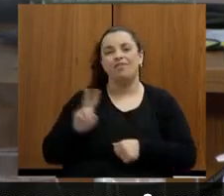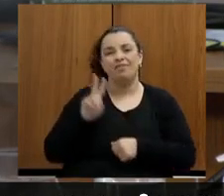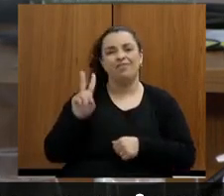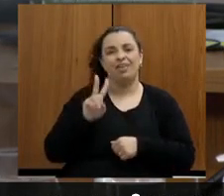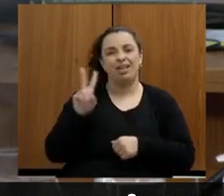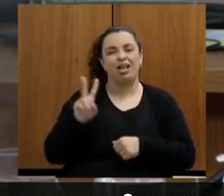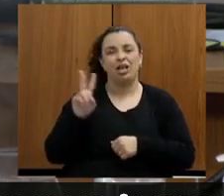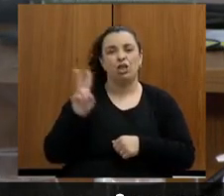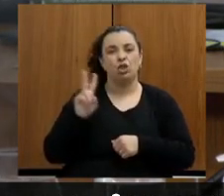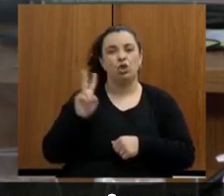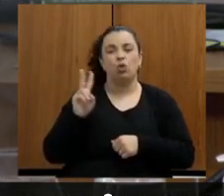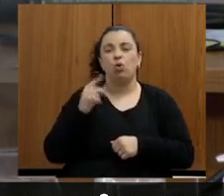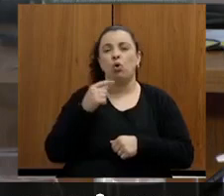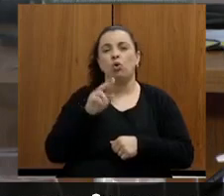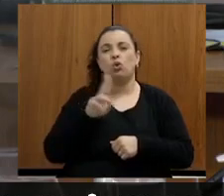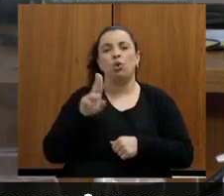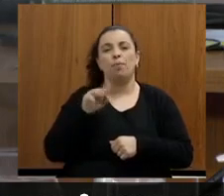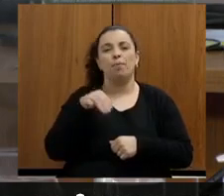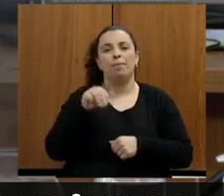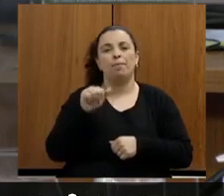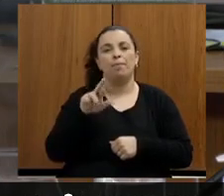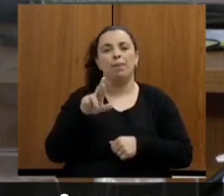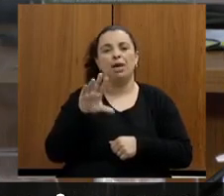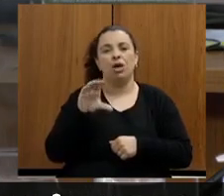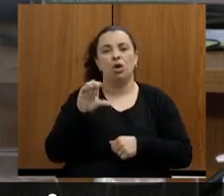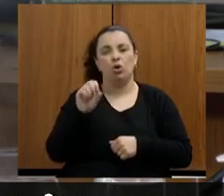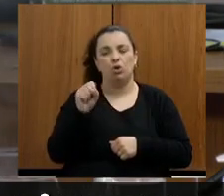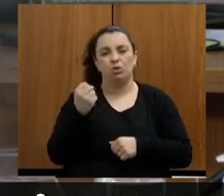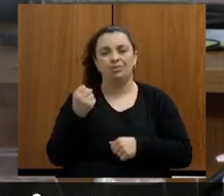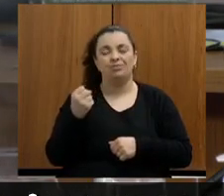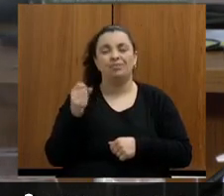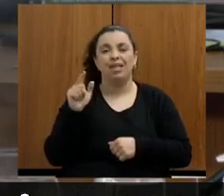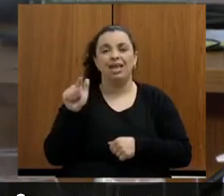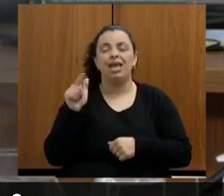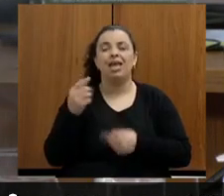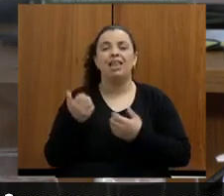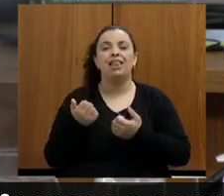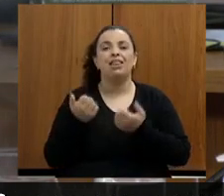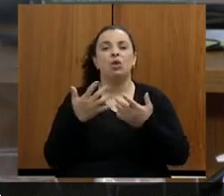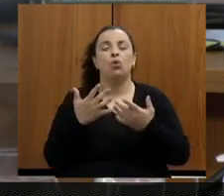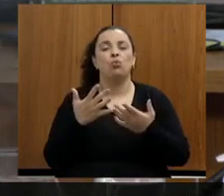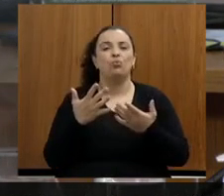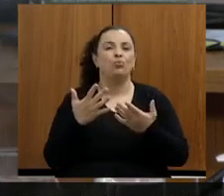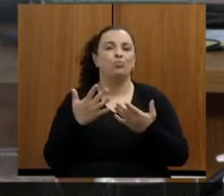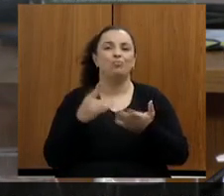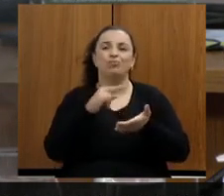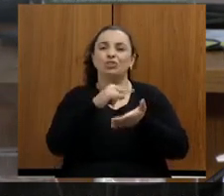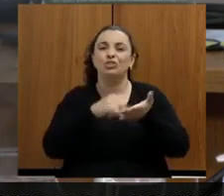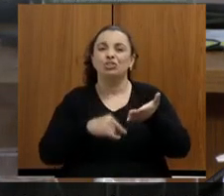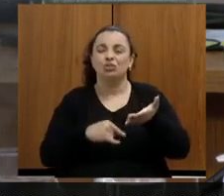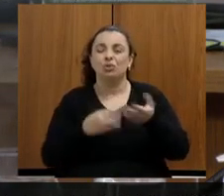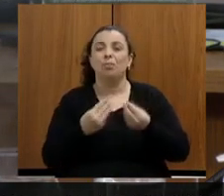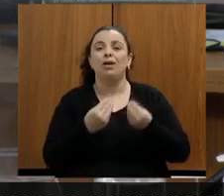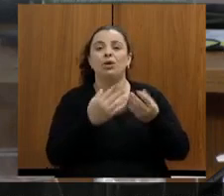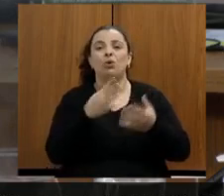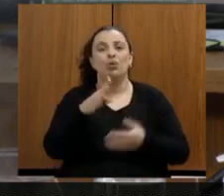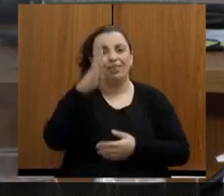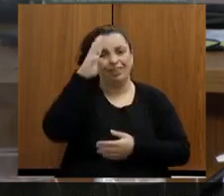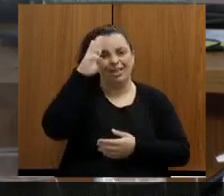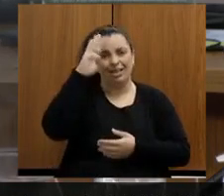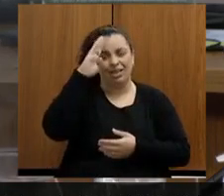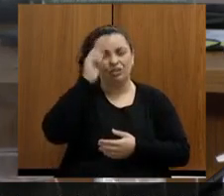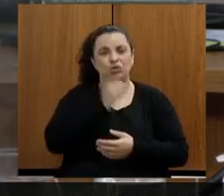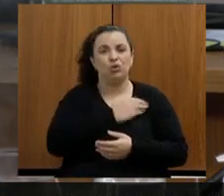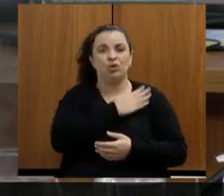cidadão benemérito para o Coronel Geovani Tenente Coronel Geovani e que História